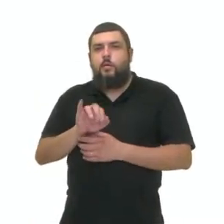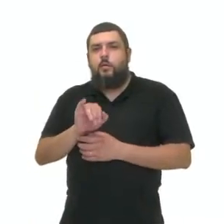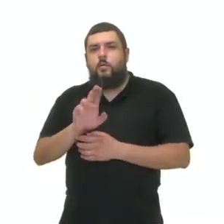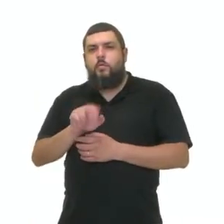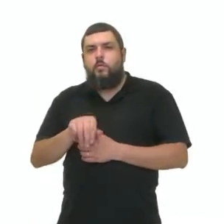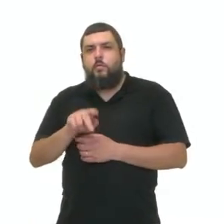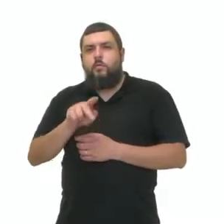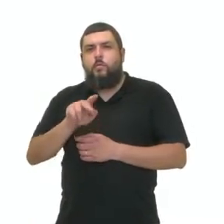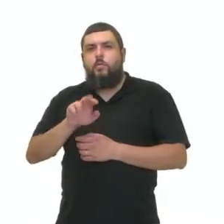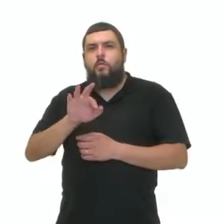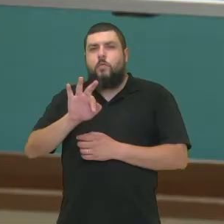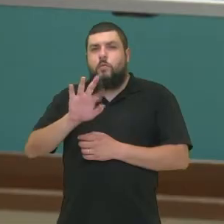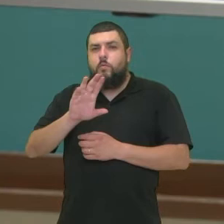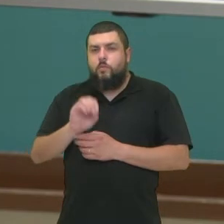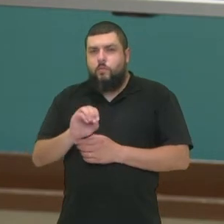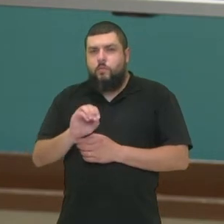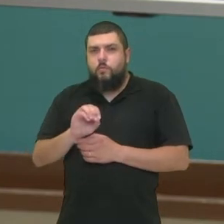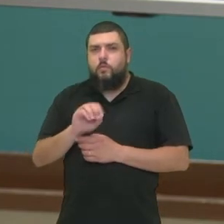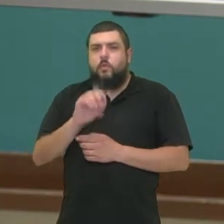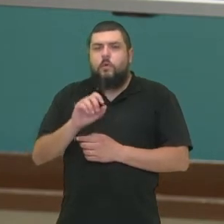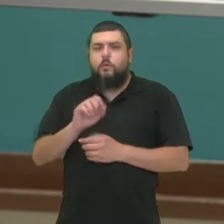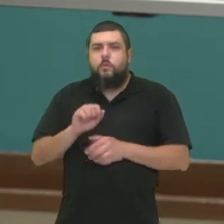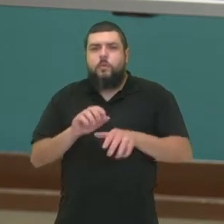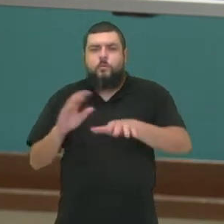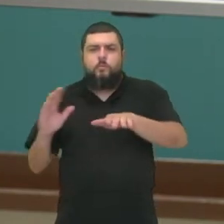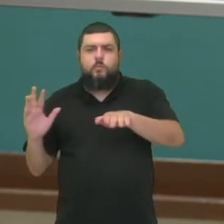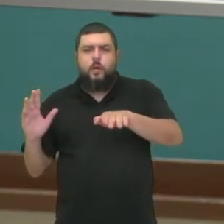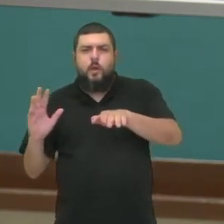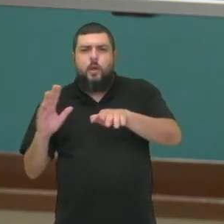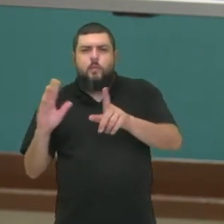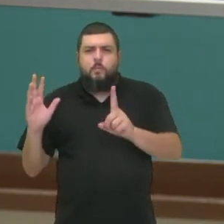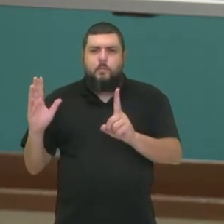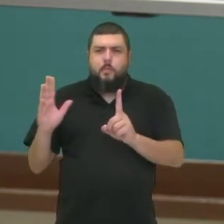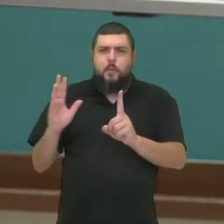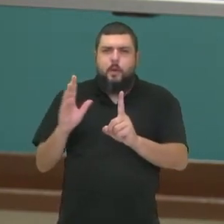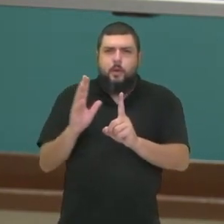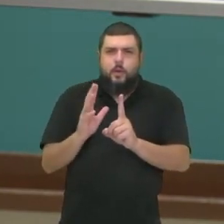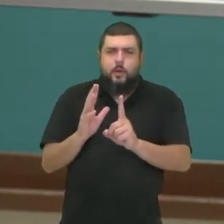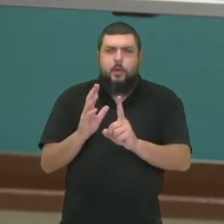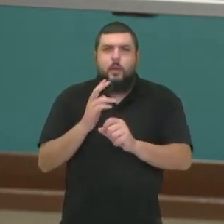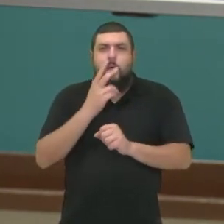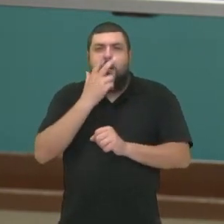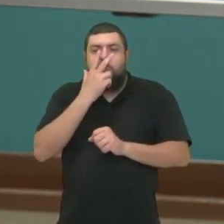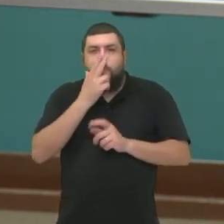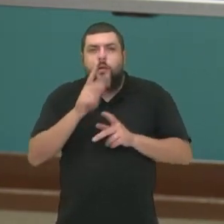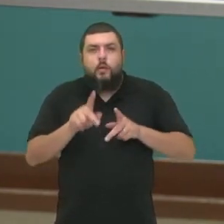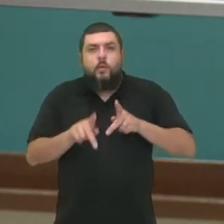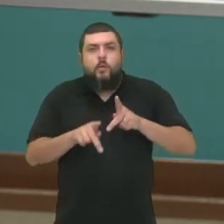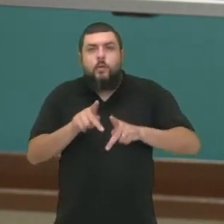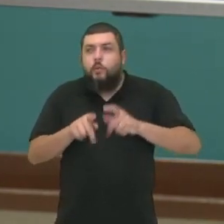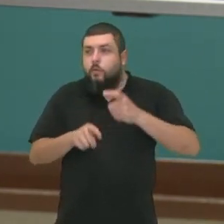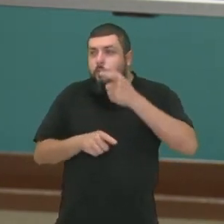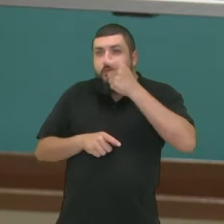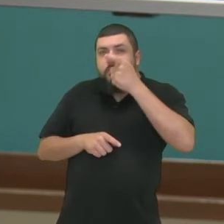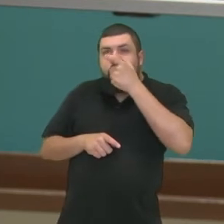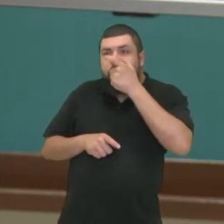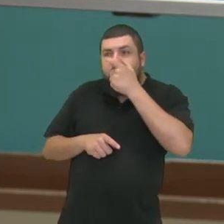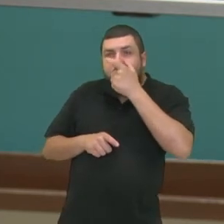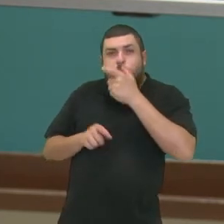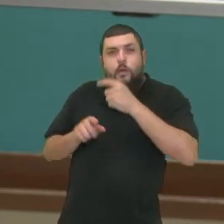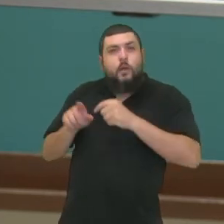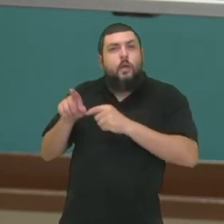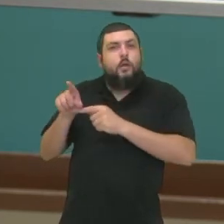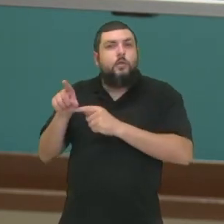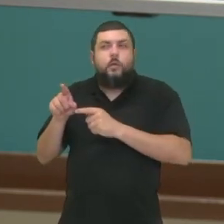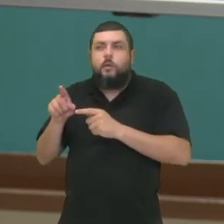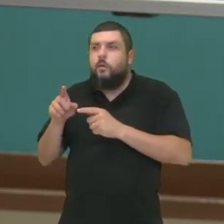aproximação, né, de ser uma pessoa diferenciada na sociedade. Já era uma promessa de ter uma apoteose. O que é apoteose,